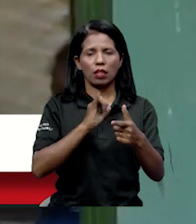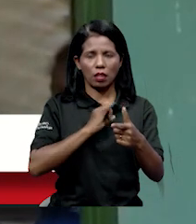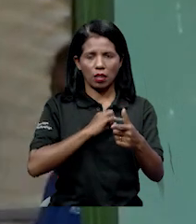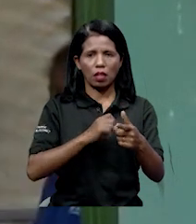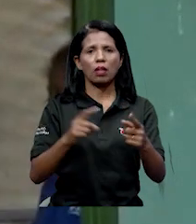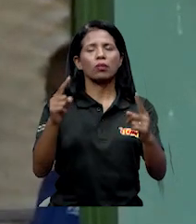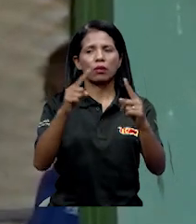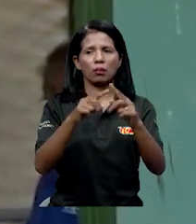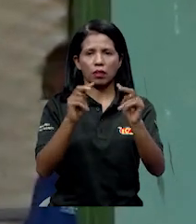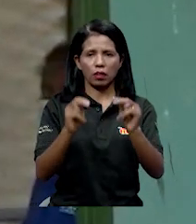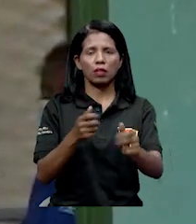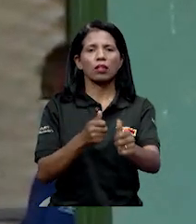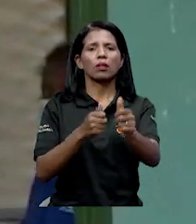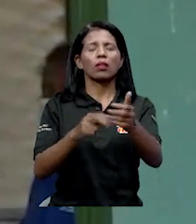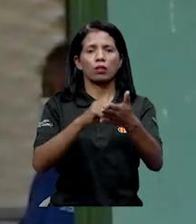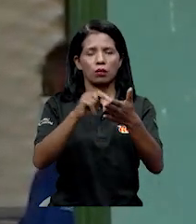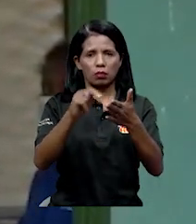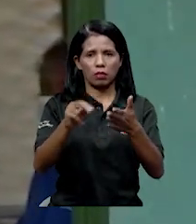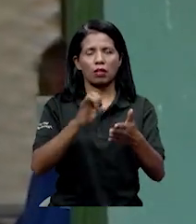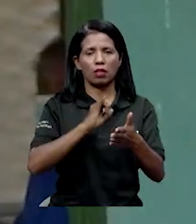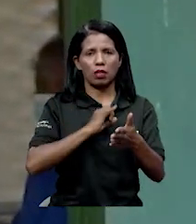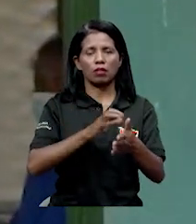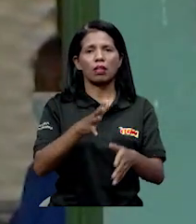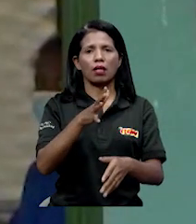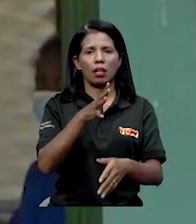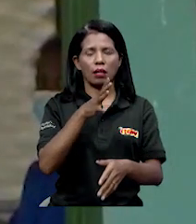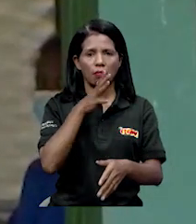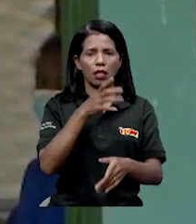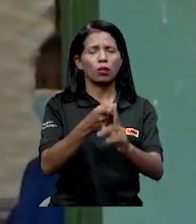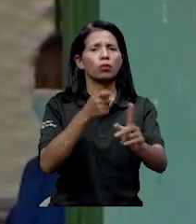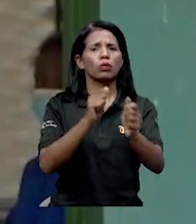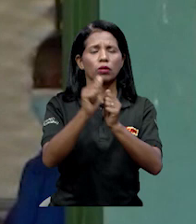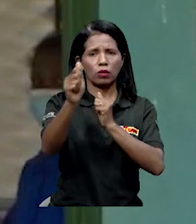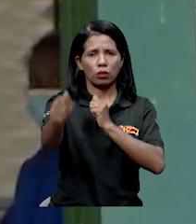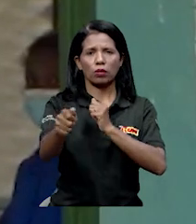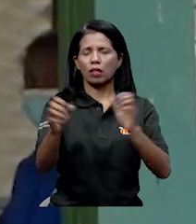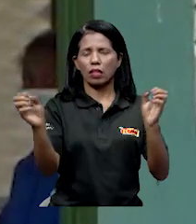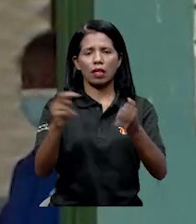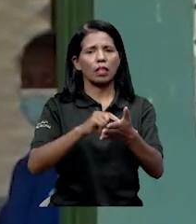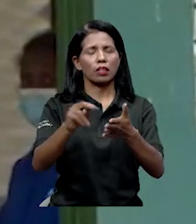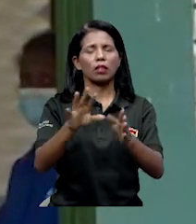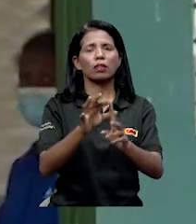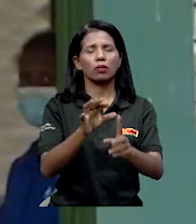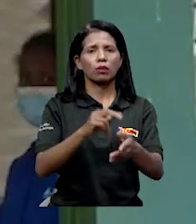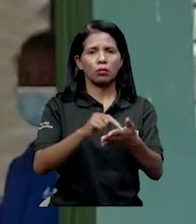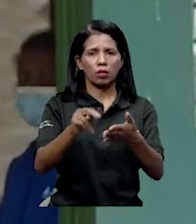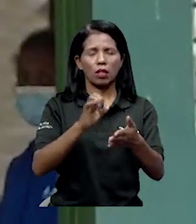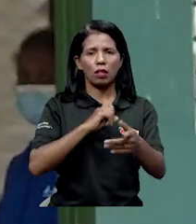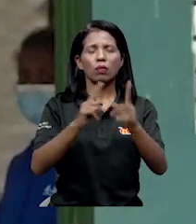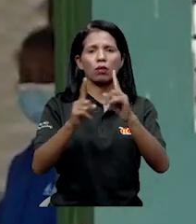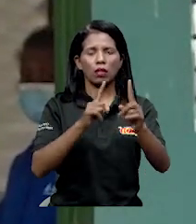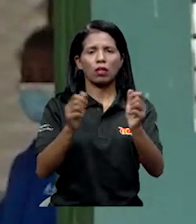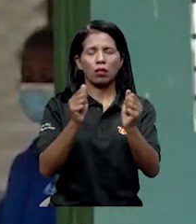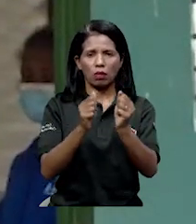oba. Tengke tuir numero. Ebe hau nia mama tambu husi dok mai, laheta numero, hau mos sente ladun dia ka tengke ba konfirme.